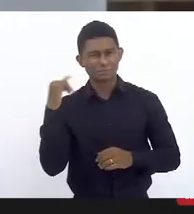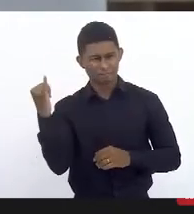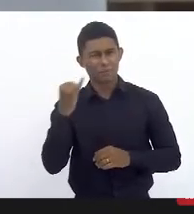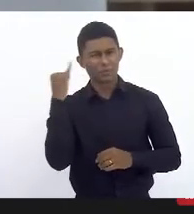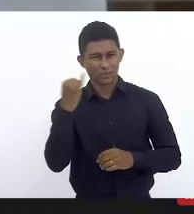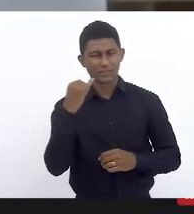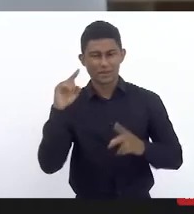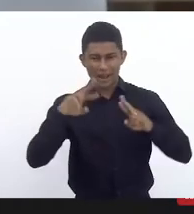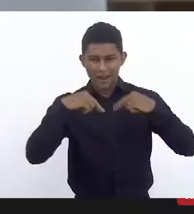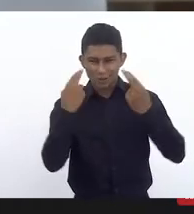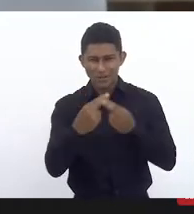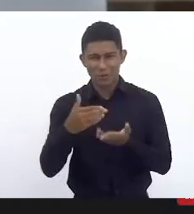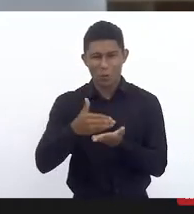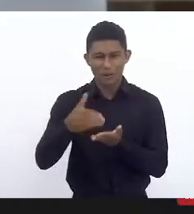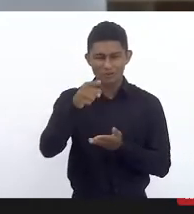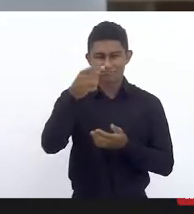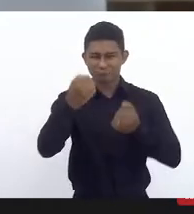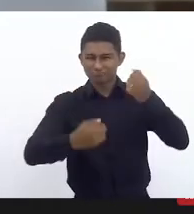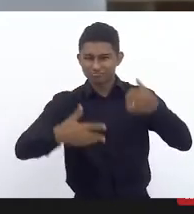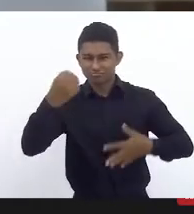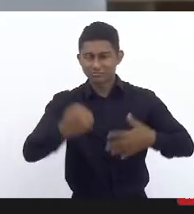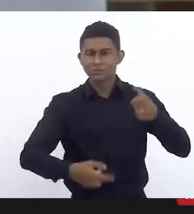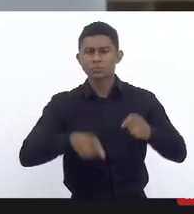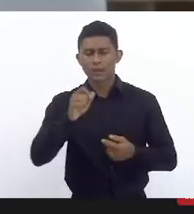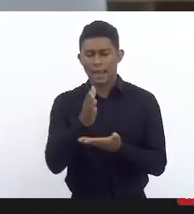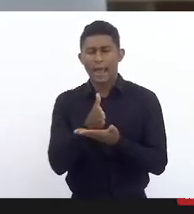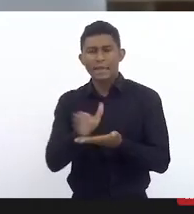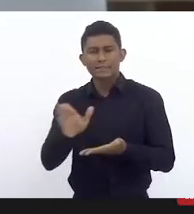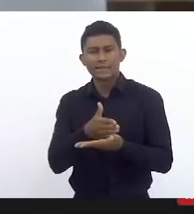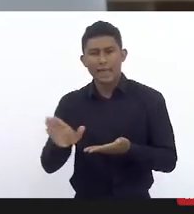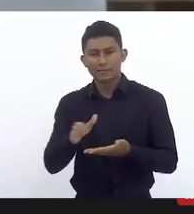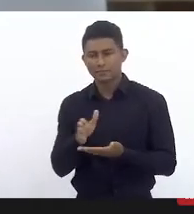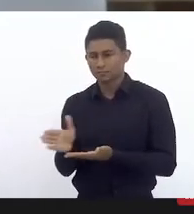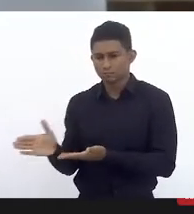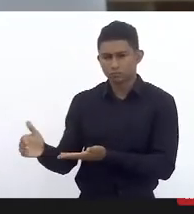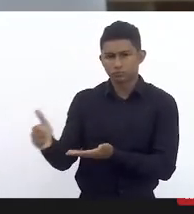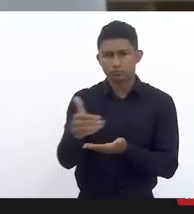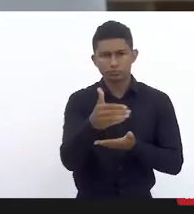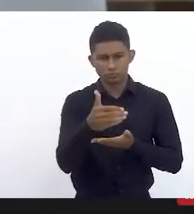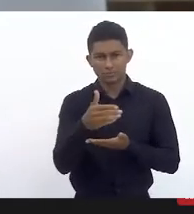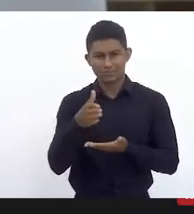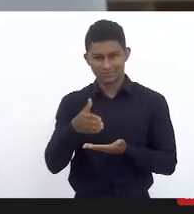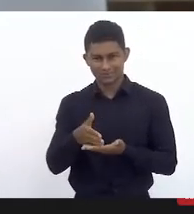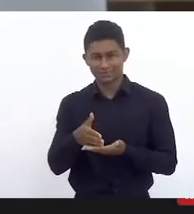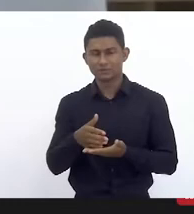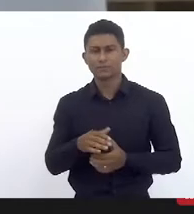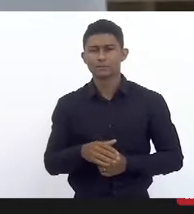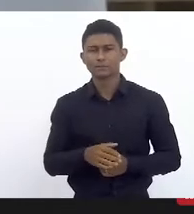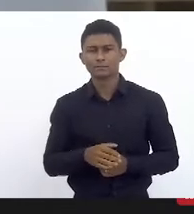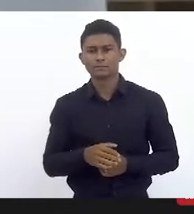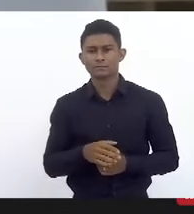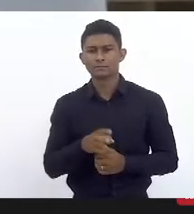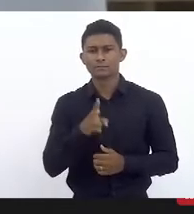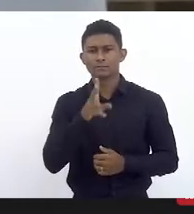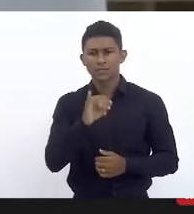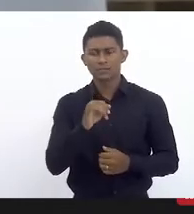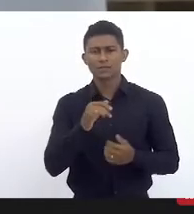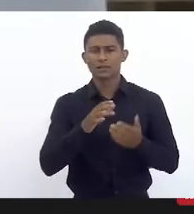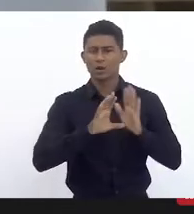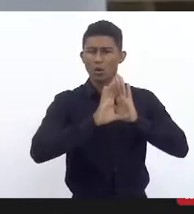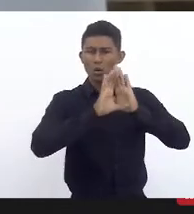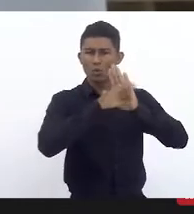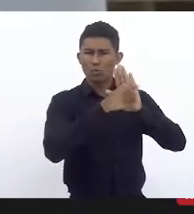da reunião. O conceito de excedente arrecadado, se ele é o mesmo conceito